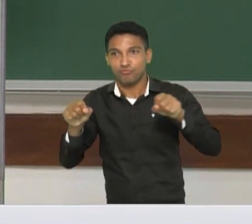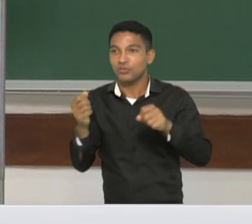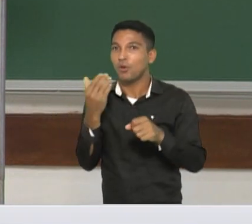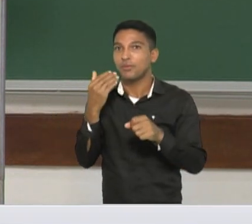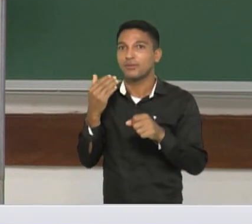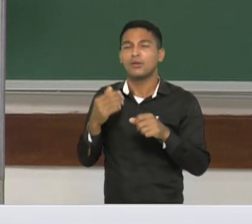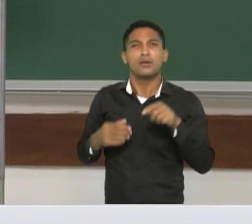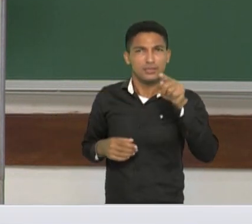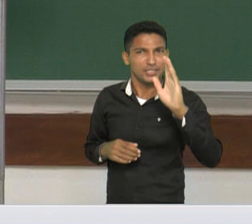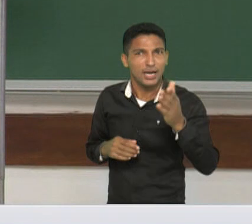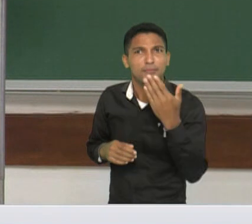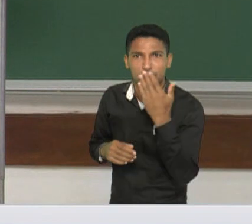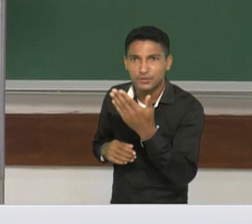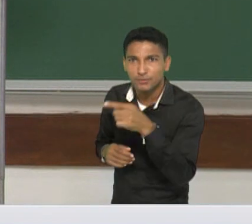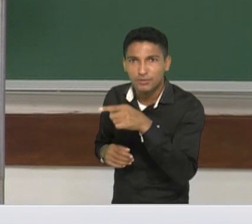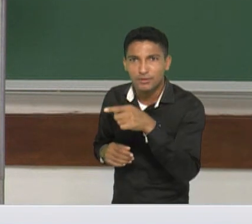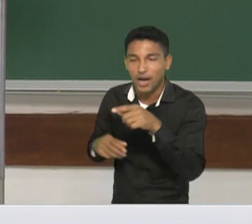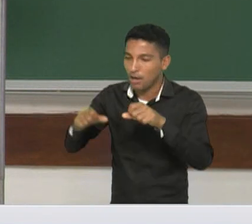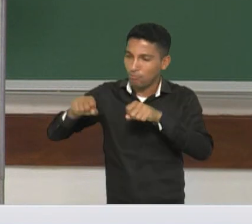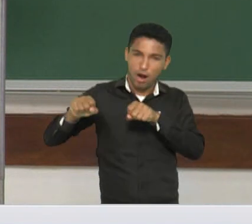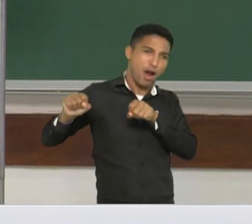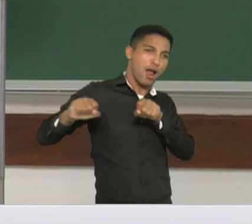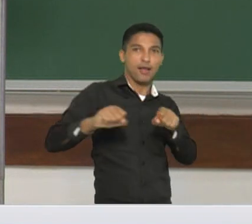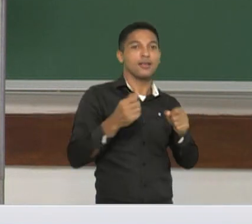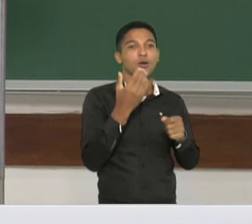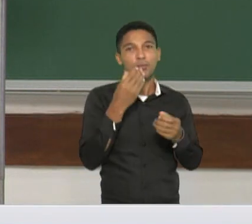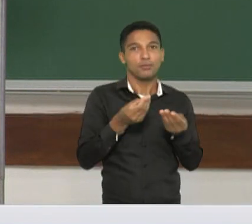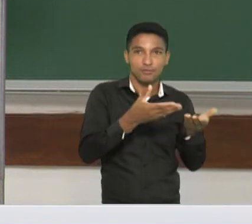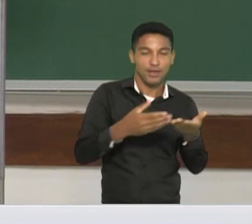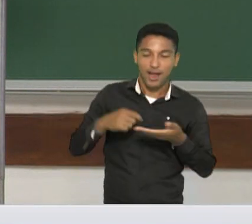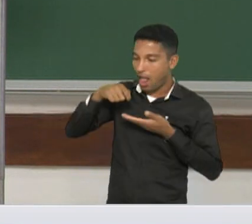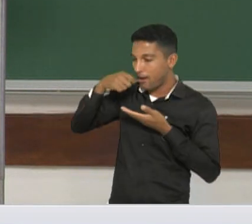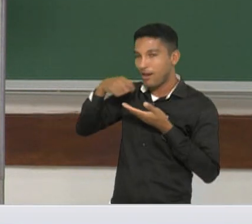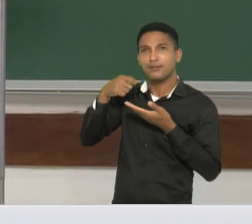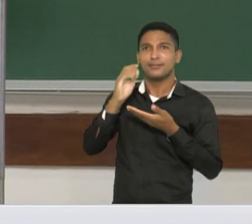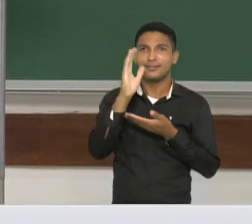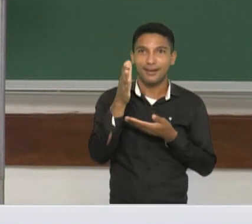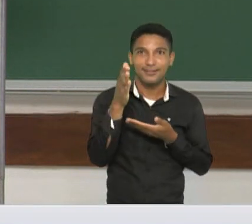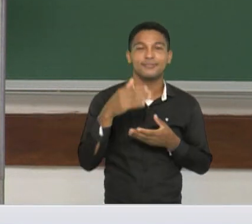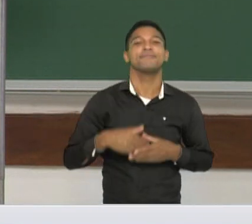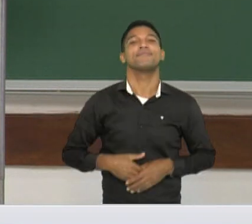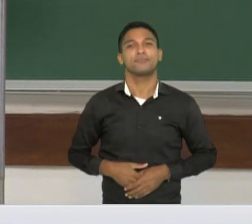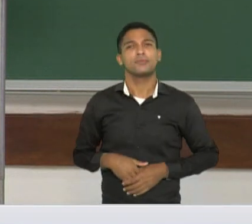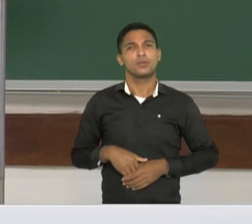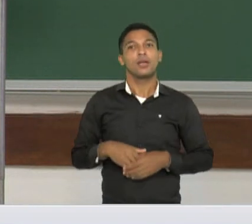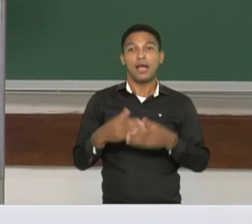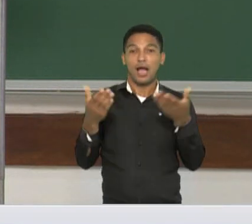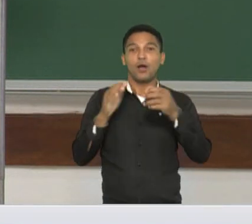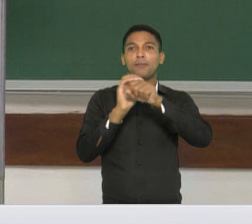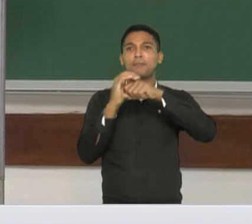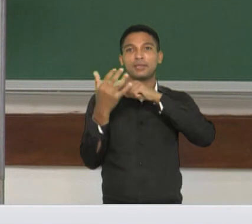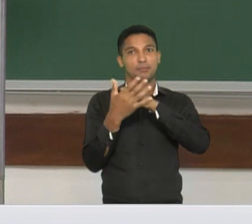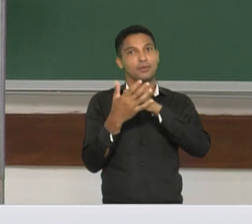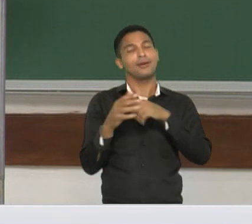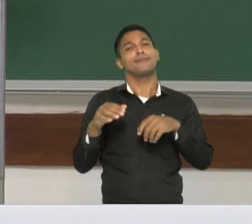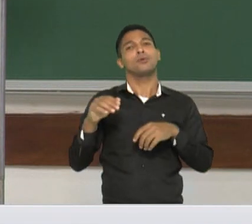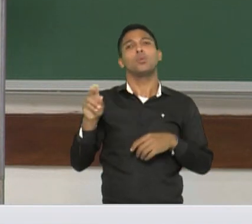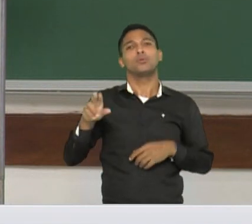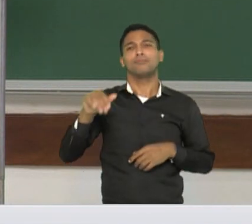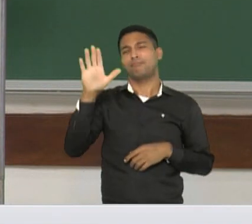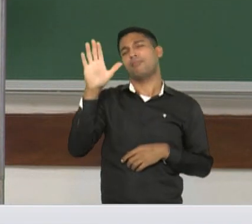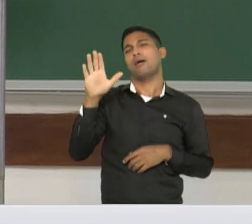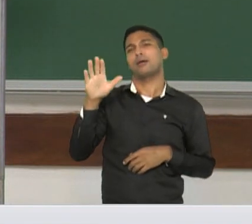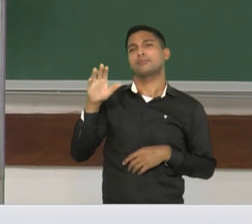é, todo mundo, né? A gente usa muito esse serviço, ainda mais depois do início dessa pandemia. Mas isso foi na aula passada.